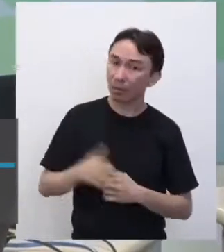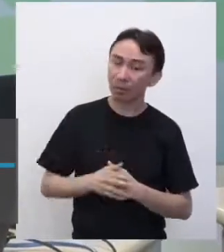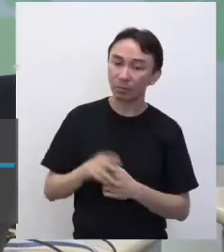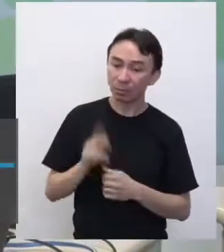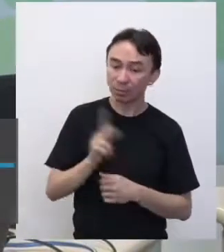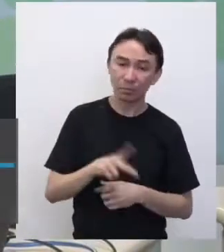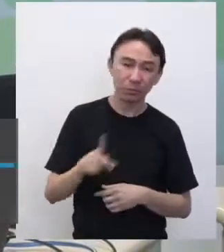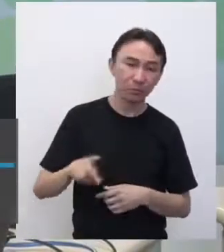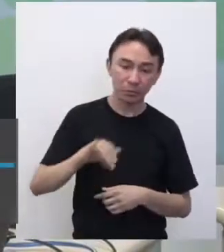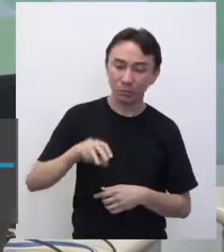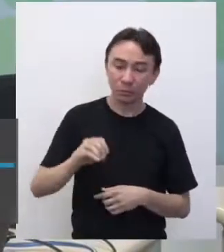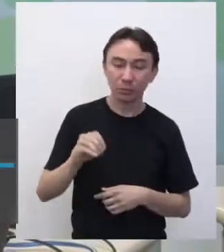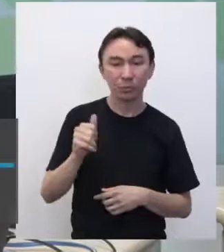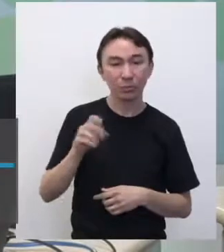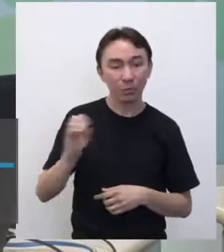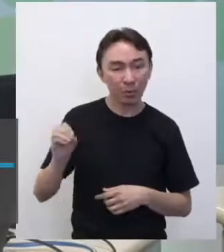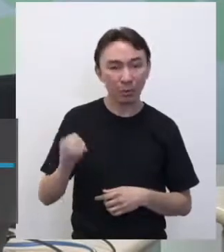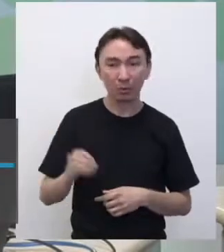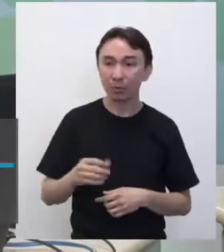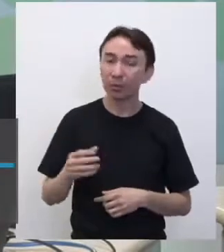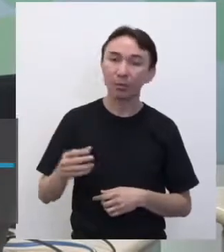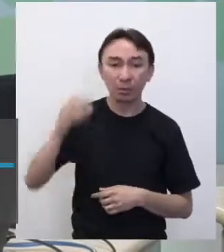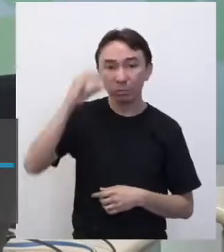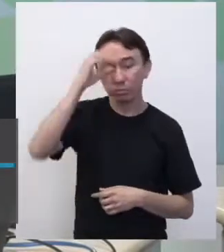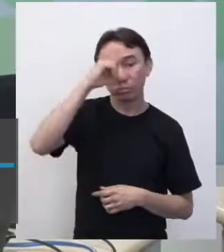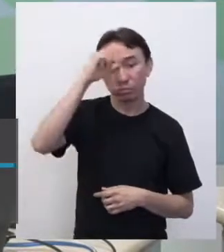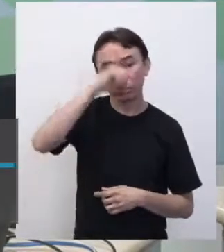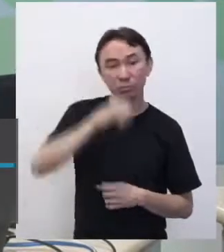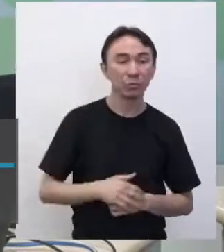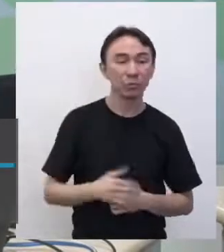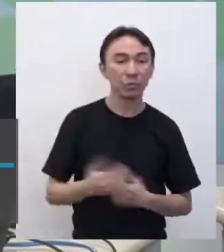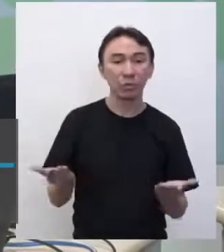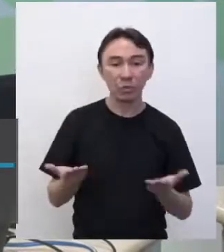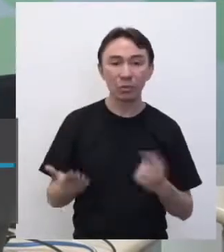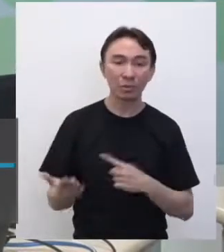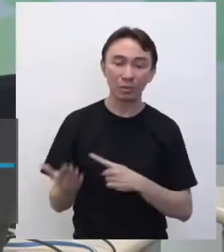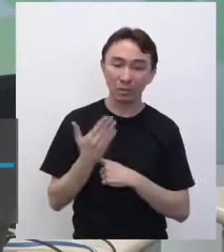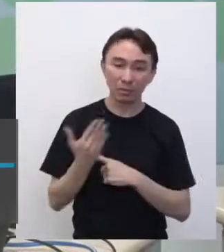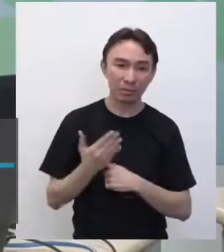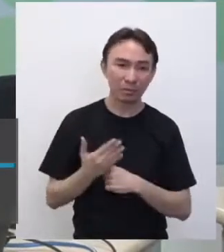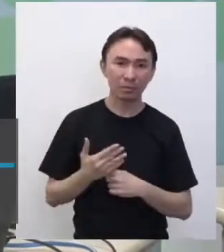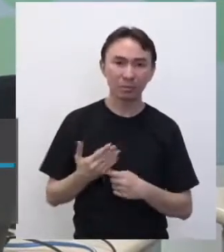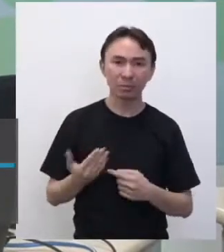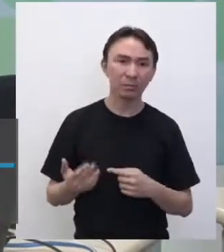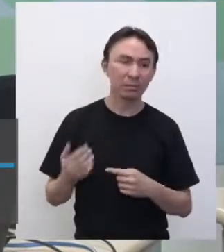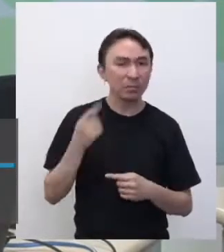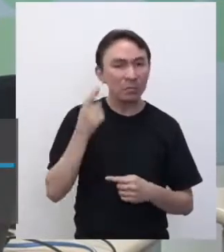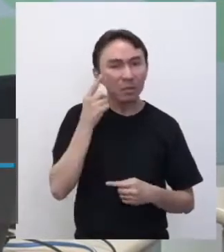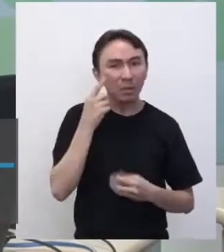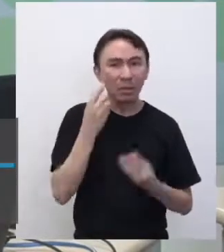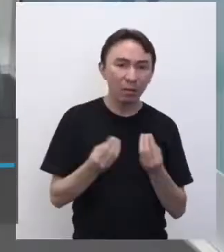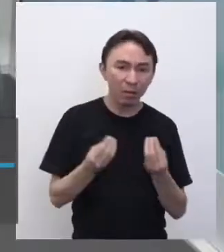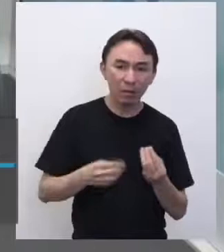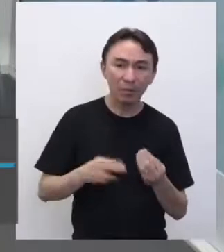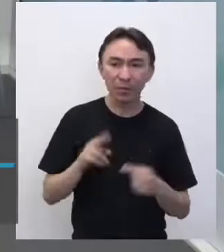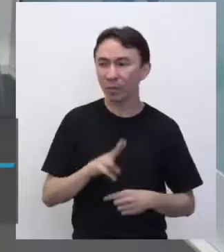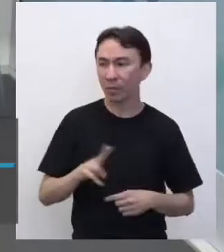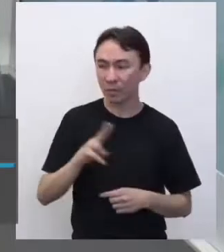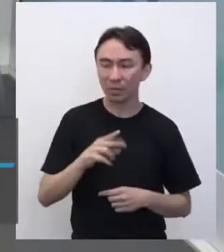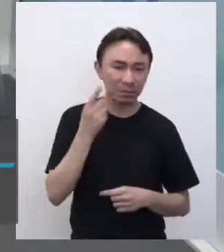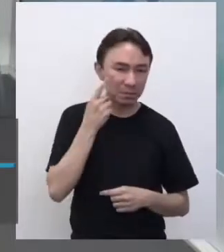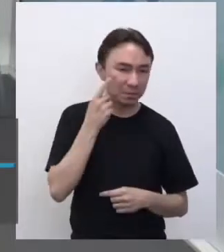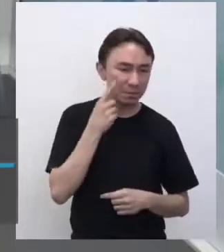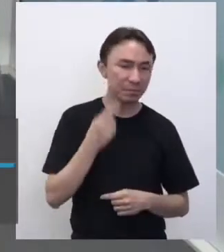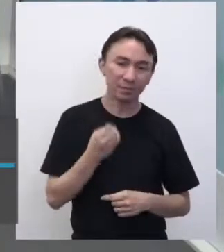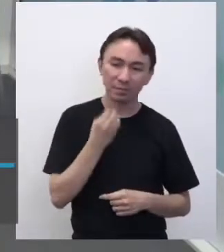ele me ensinou a editar um vídeo que eu usava no celular. Ele falou, eu uso esse. Melhor, né? Mais então,